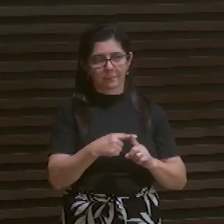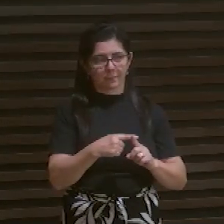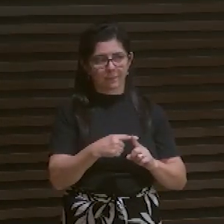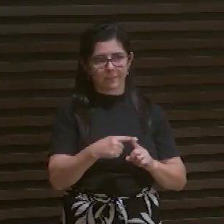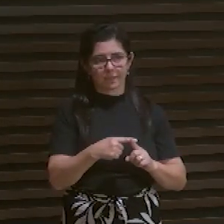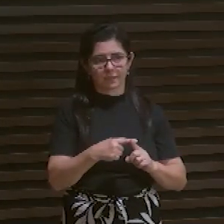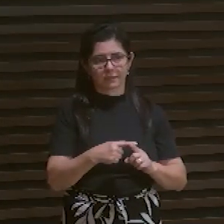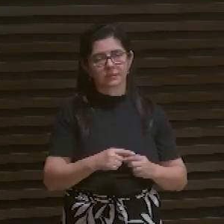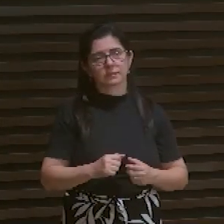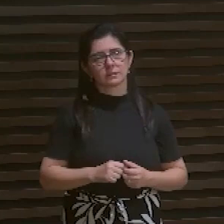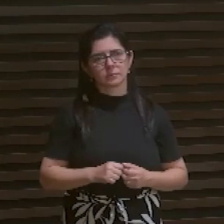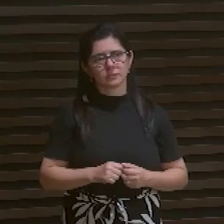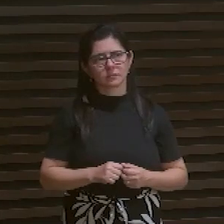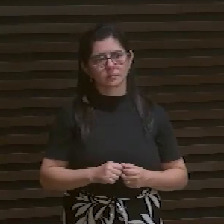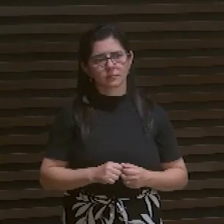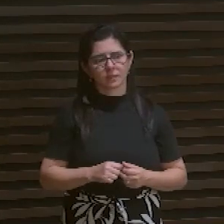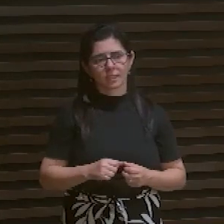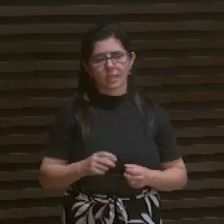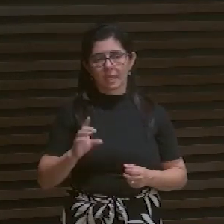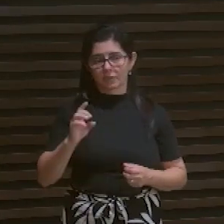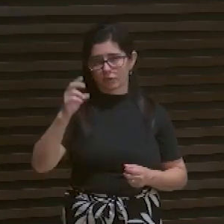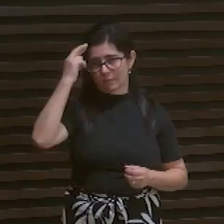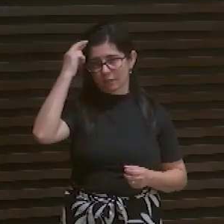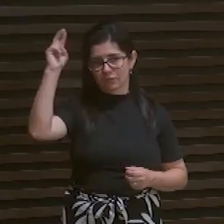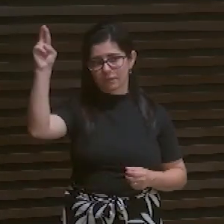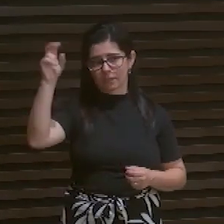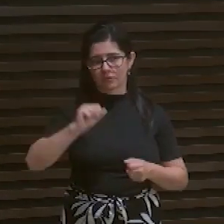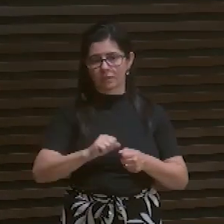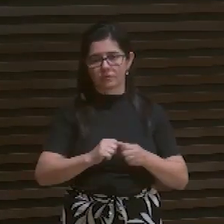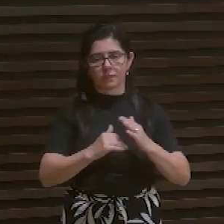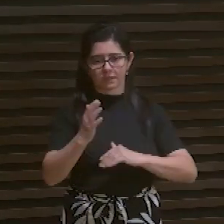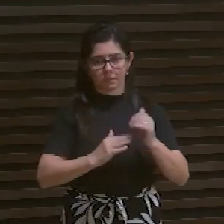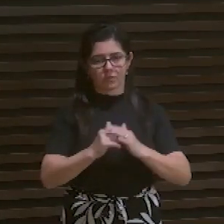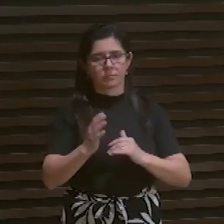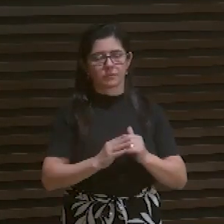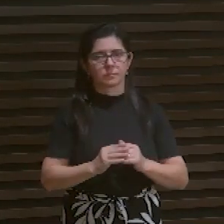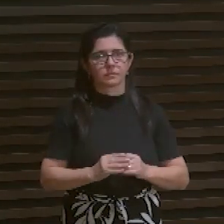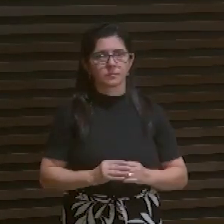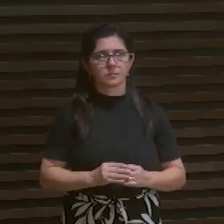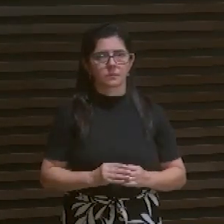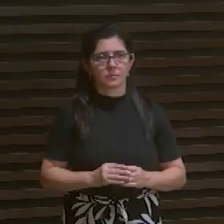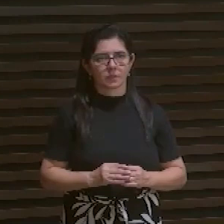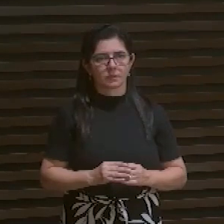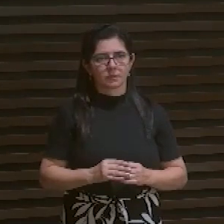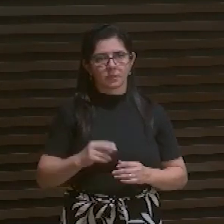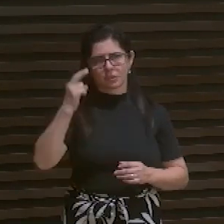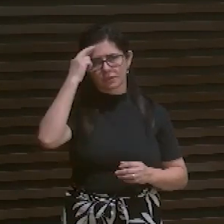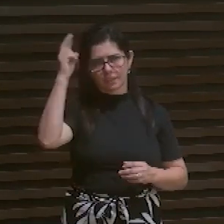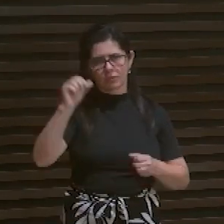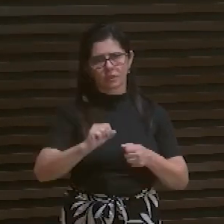mas na igreja, é o Senhor que faz. E se é o Senhor que faz, nós podemos ter esperança